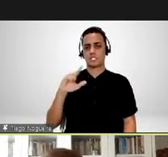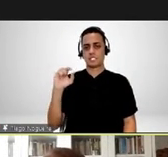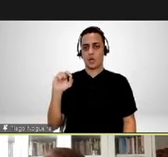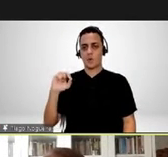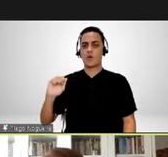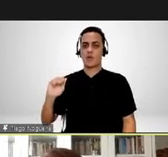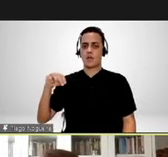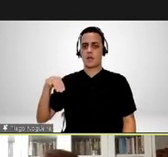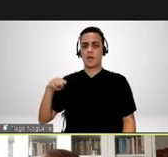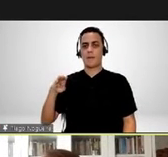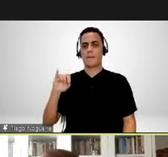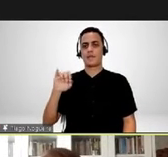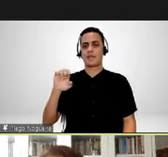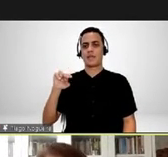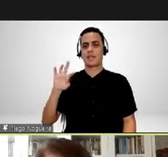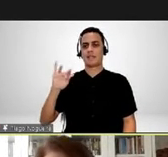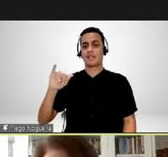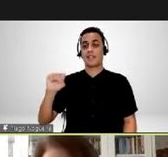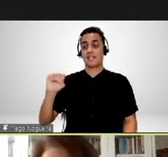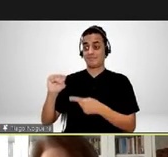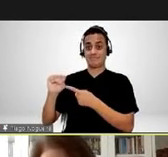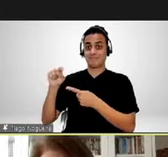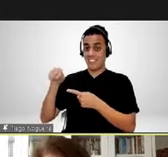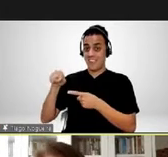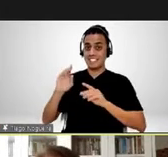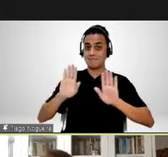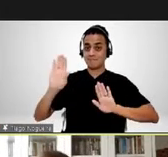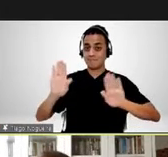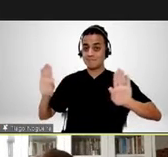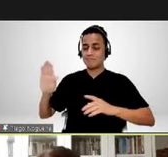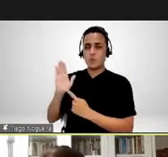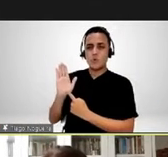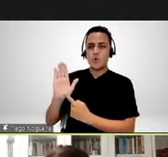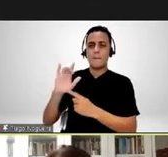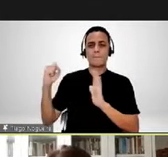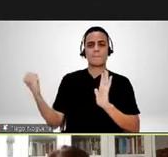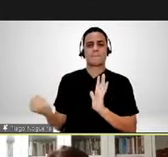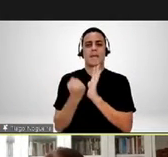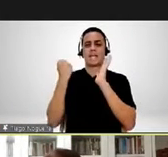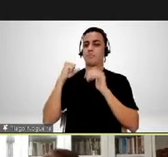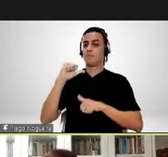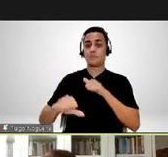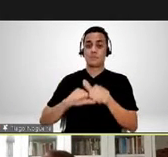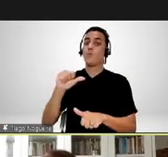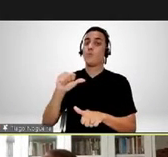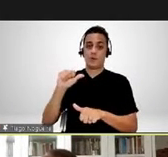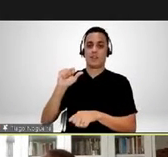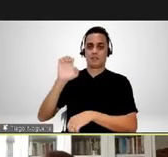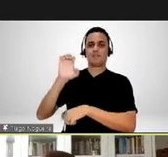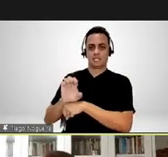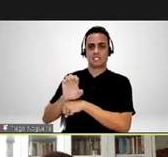transformar toda a vida cultural também do nosso estado, artística e cultural do nosso estado.